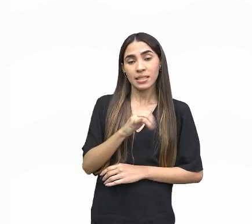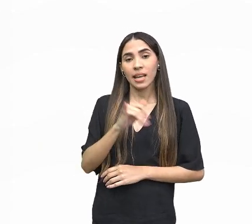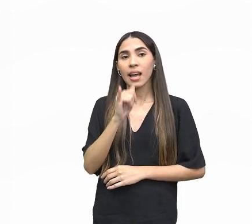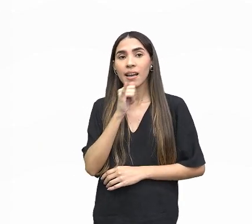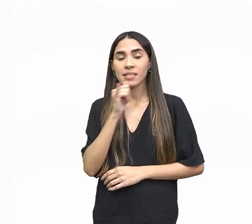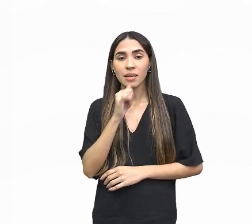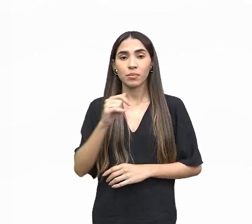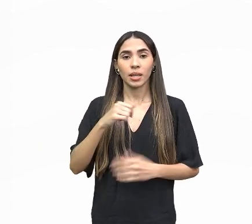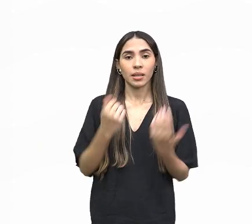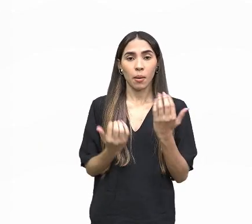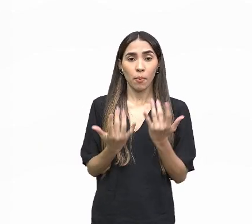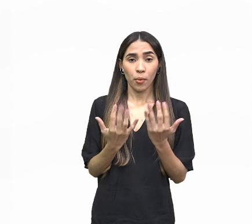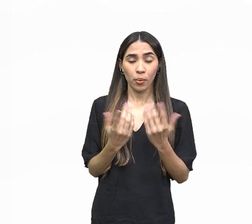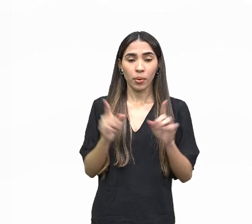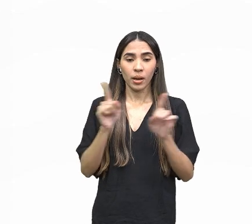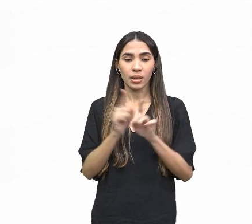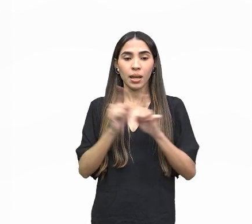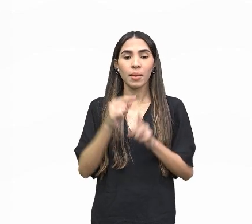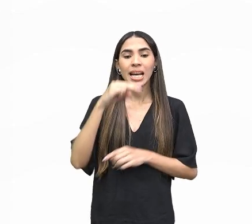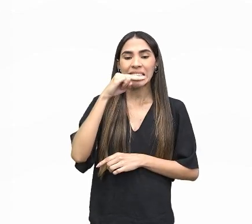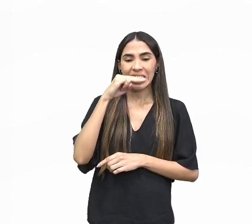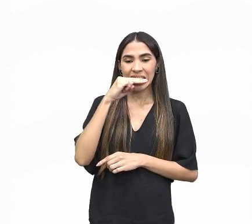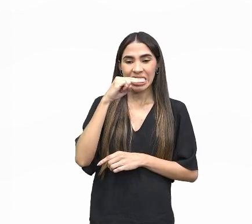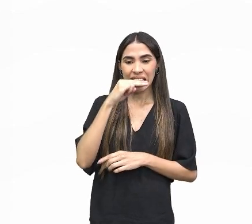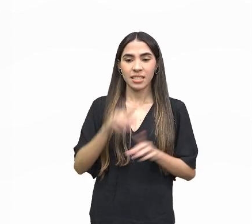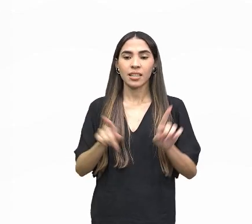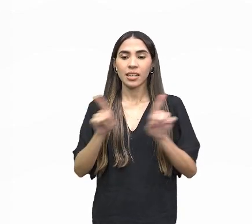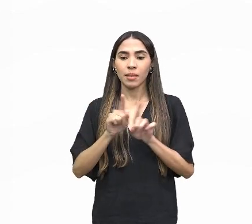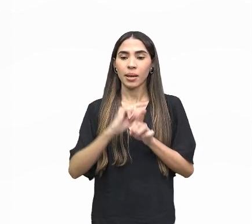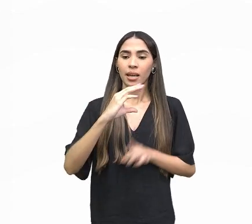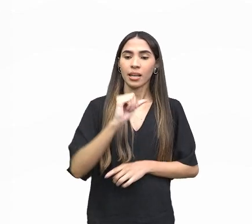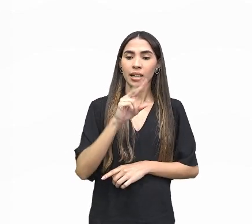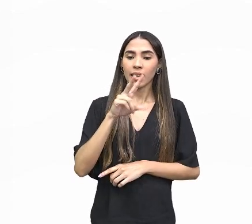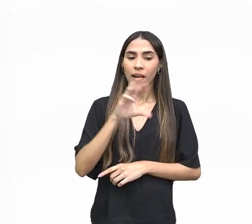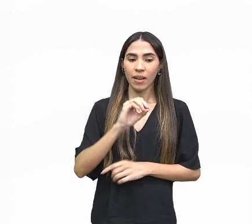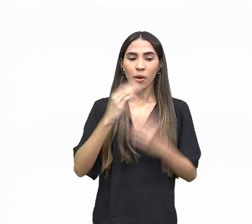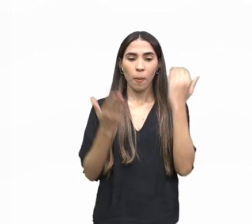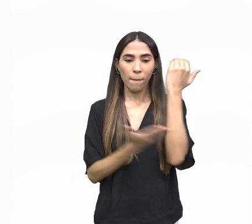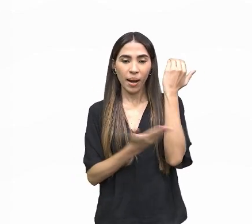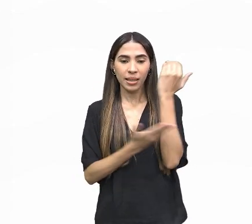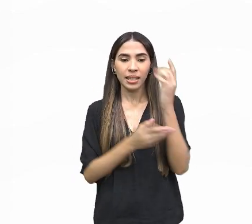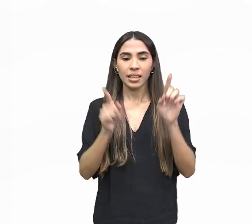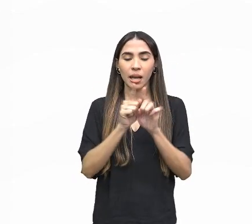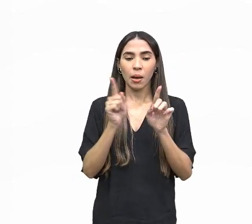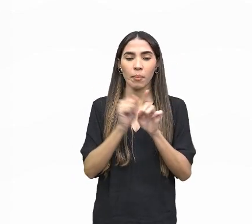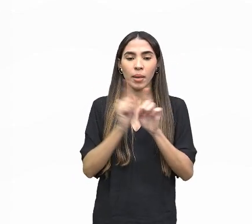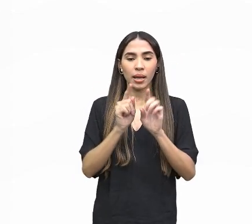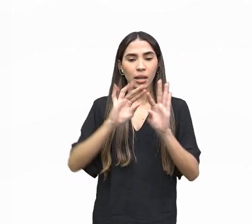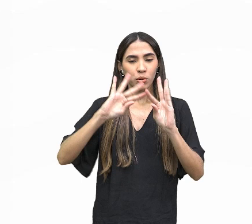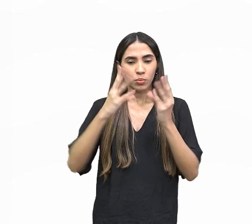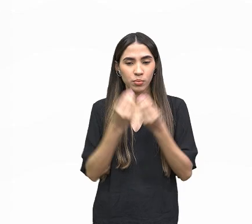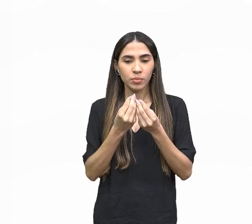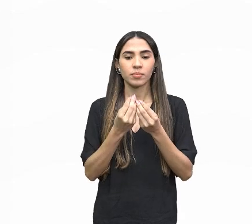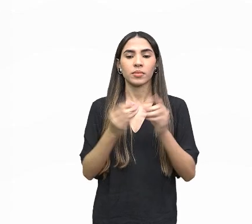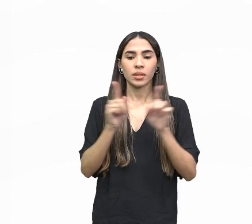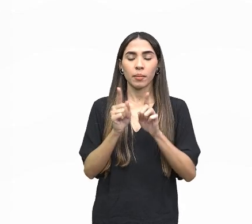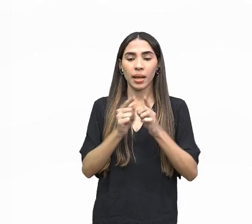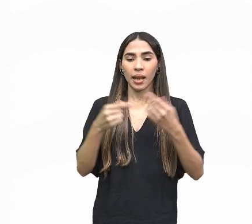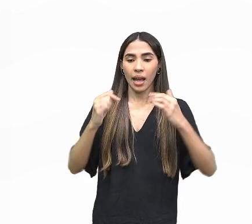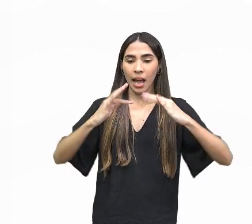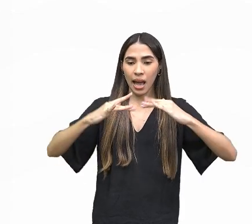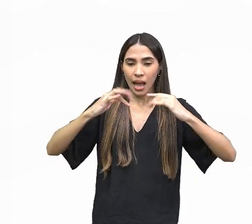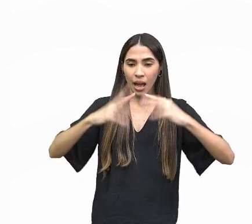a lenha, o bagaço de cana-de-açúcar, cavaco de madeira, resíduos agrícolas, algas, restos